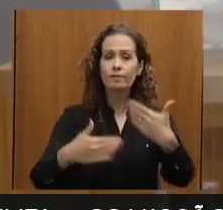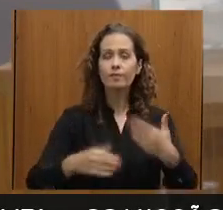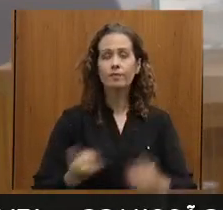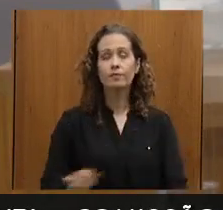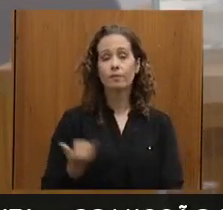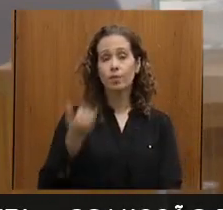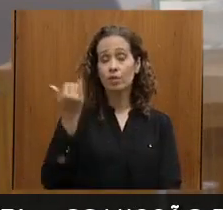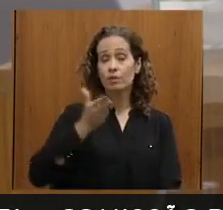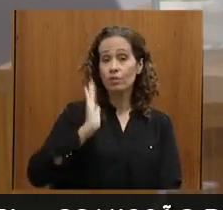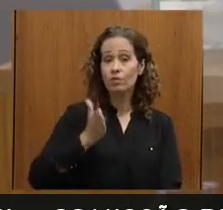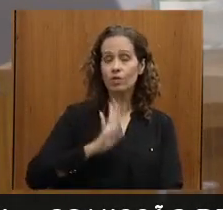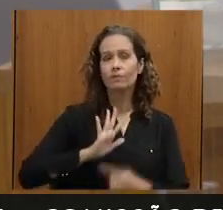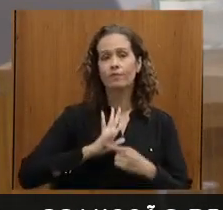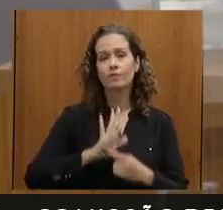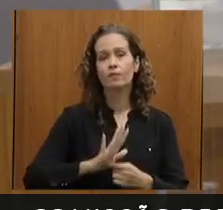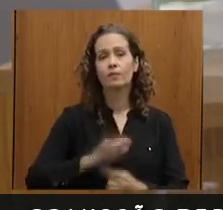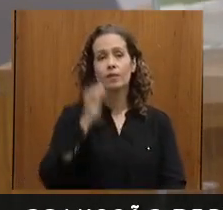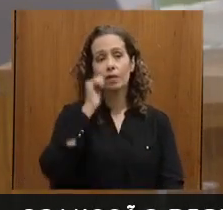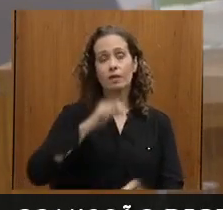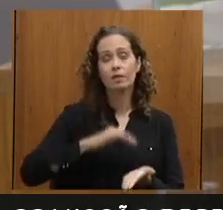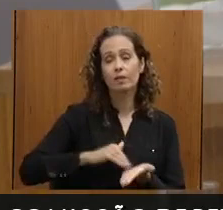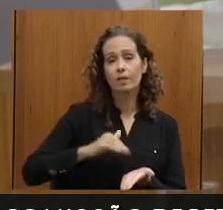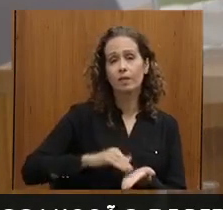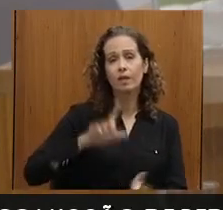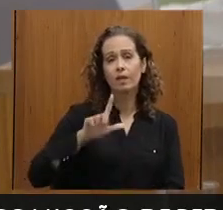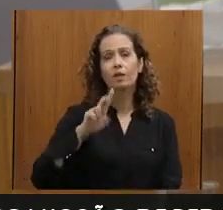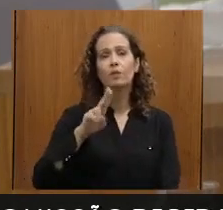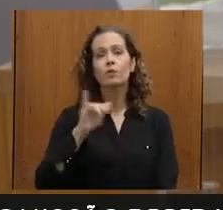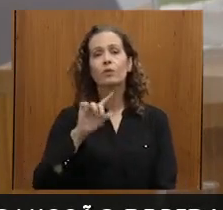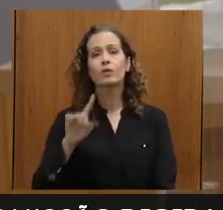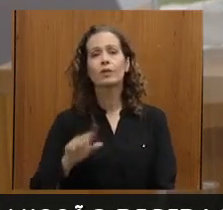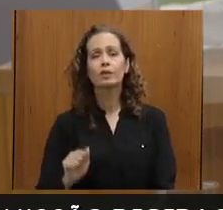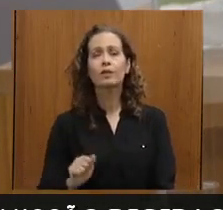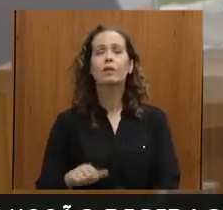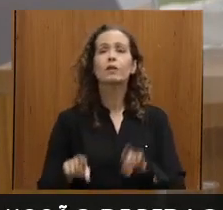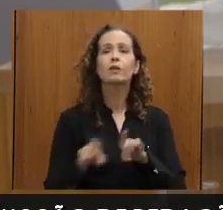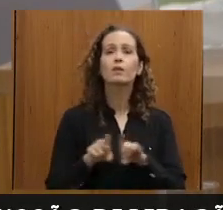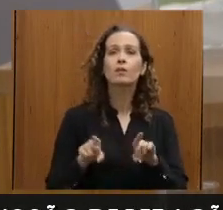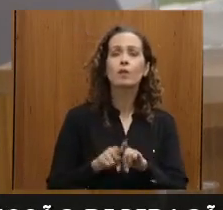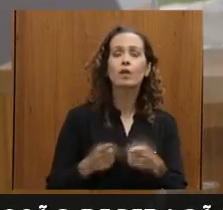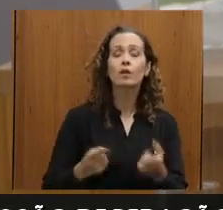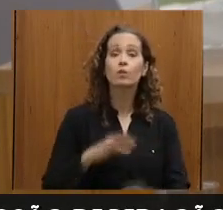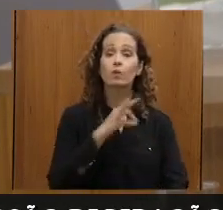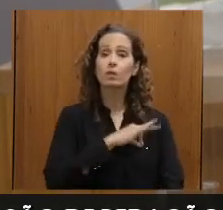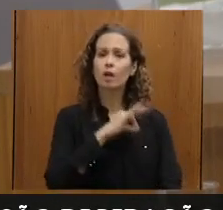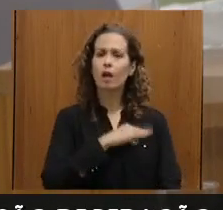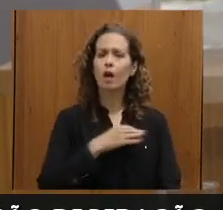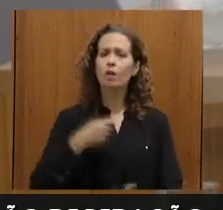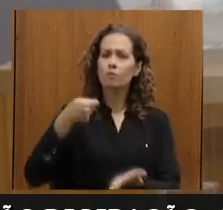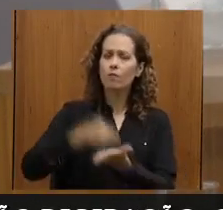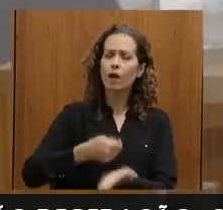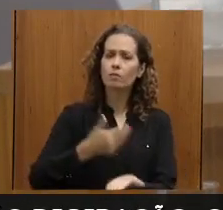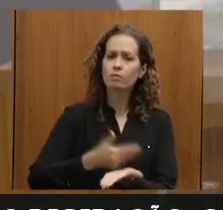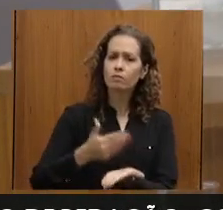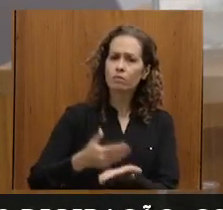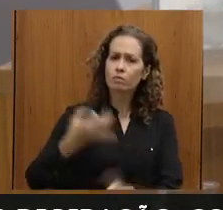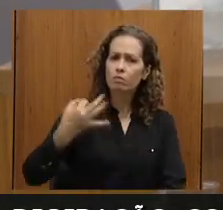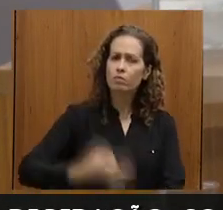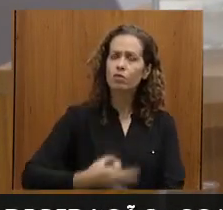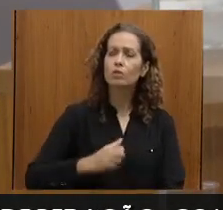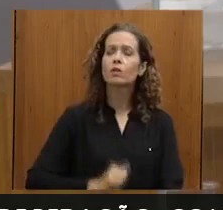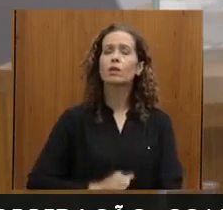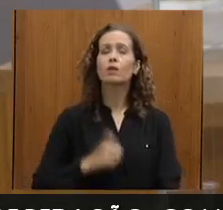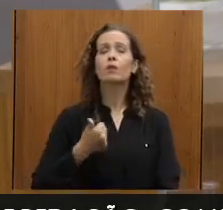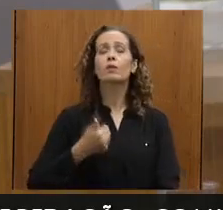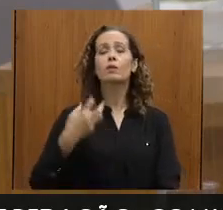citados pela nossa secretária Luísa Barreto, como o salário em dia, como o pagamento do 13º, como